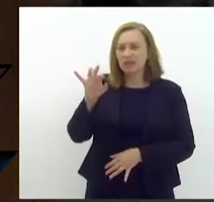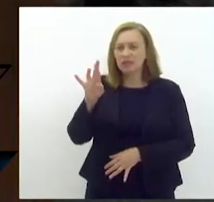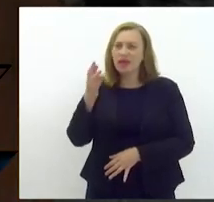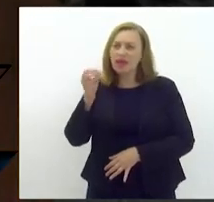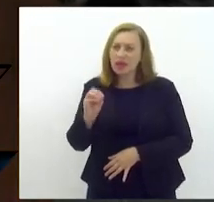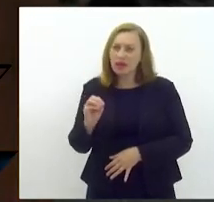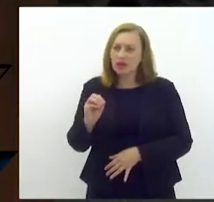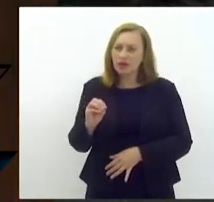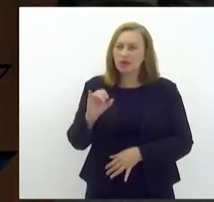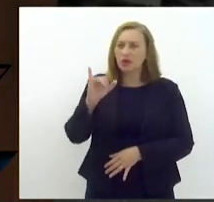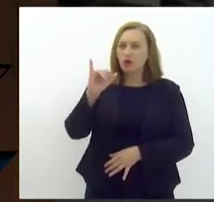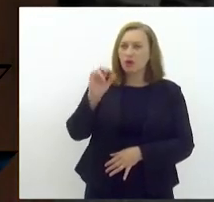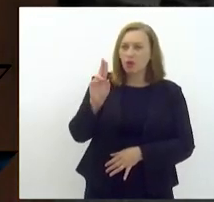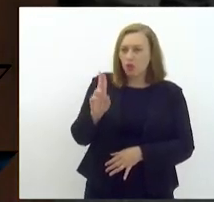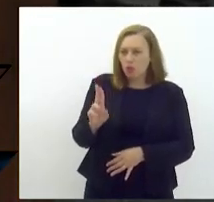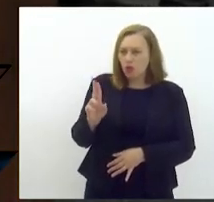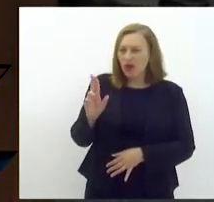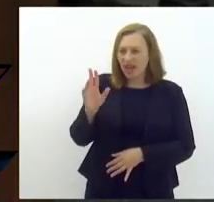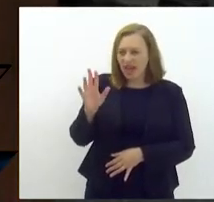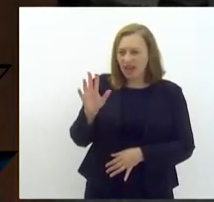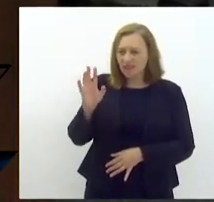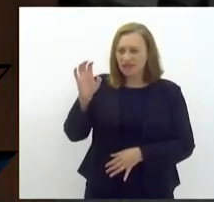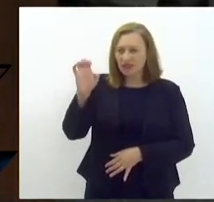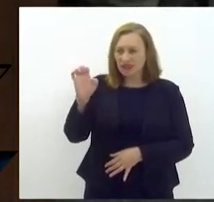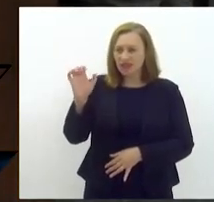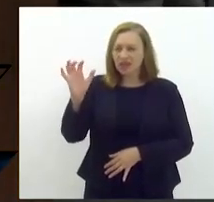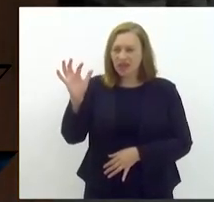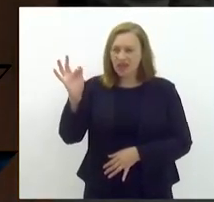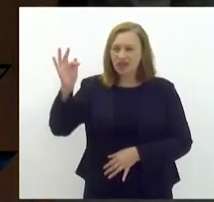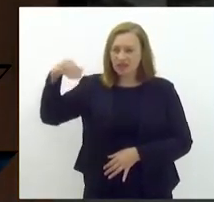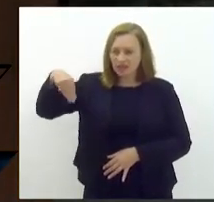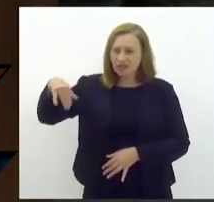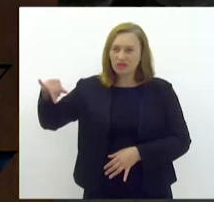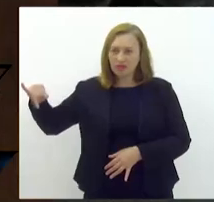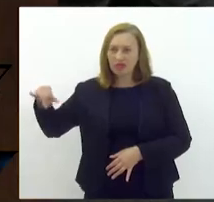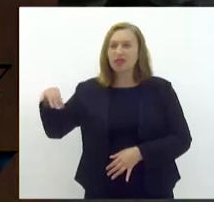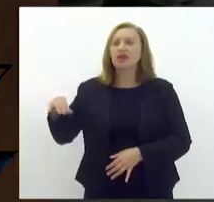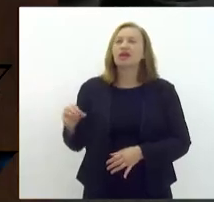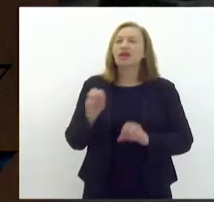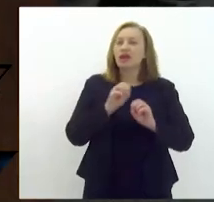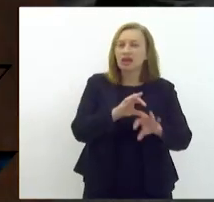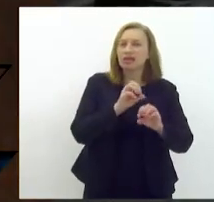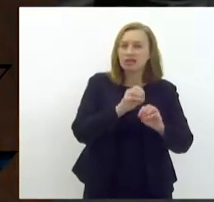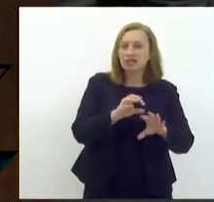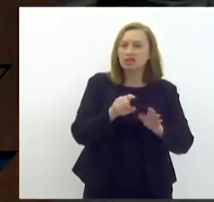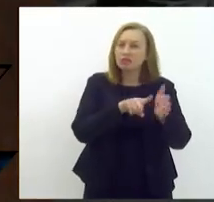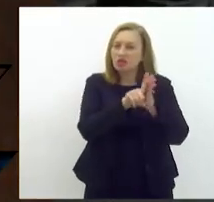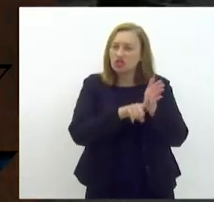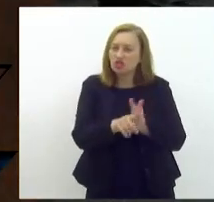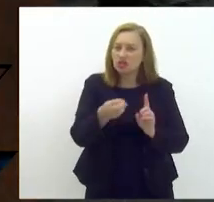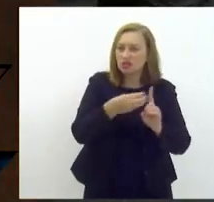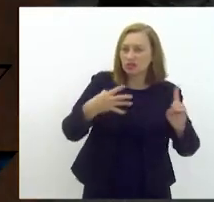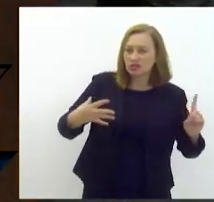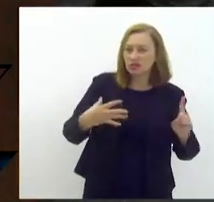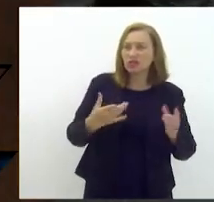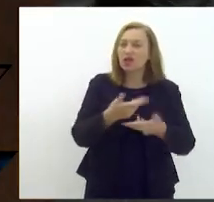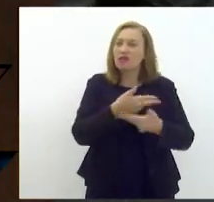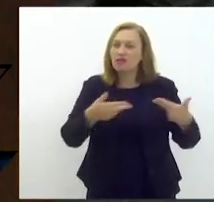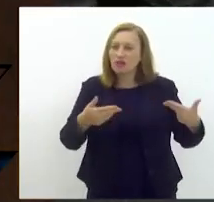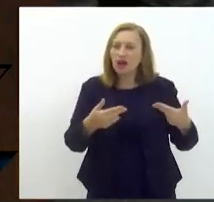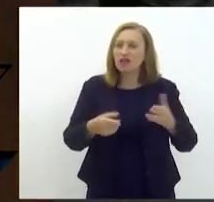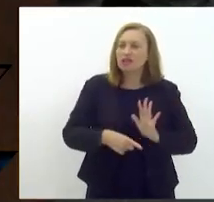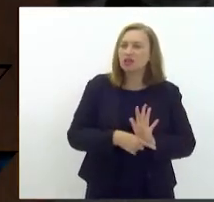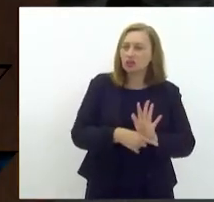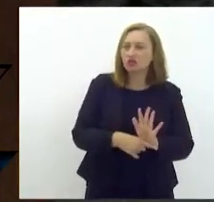promoção no desenvolvimento no interior do Estado do Rio de Janeiro com ensino pesquisa e extensão de excelência então traga aqui várias contribuições